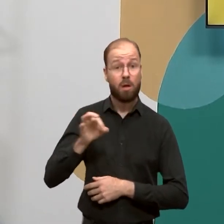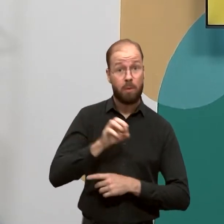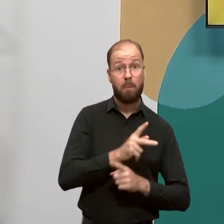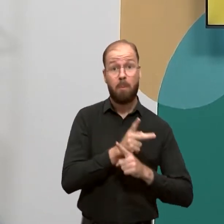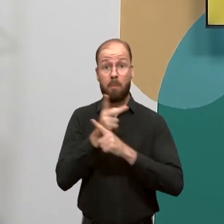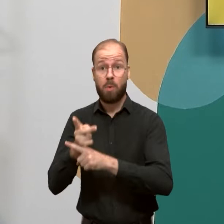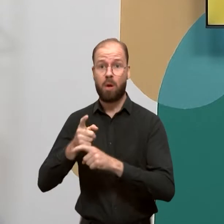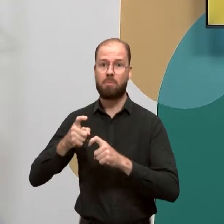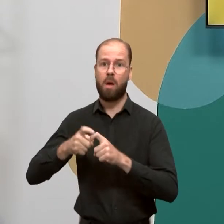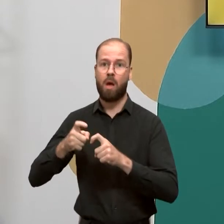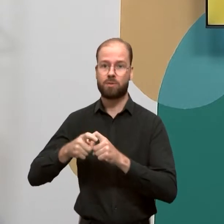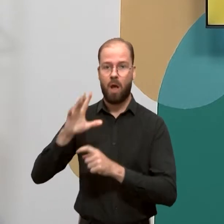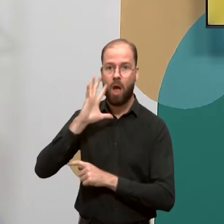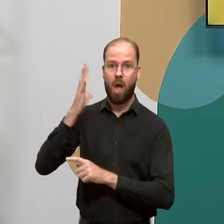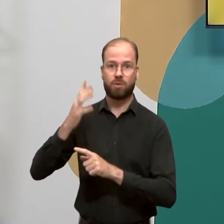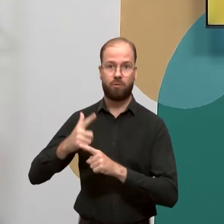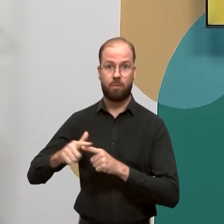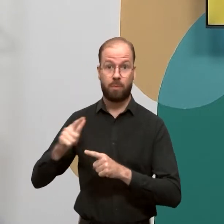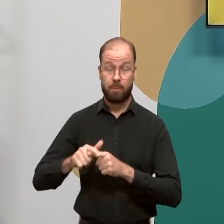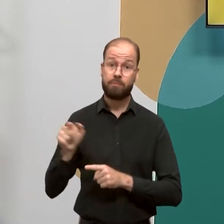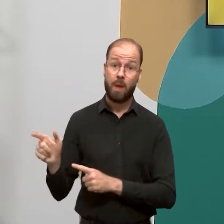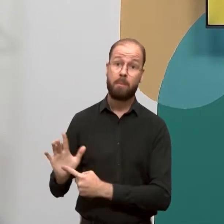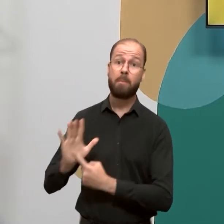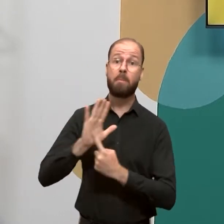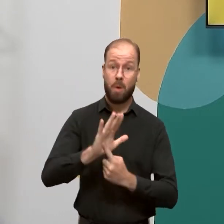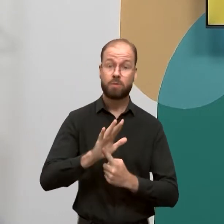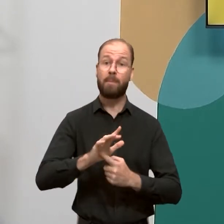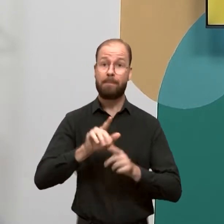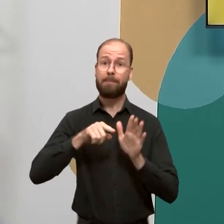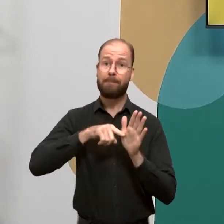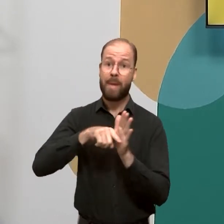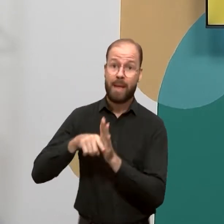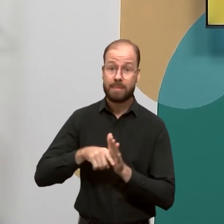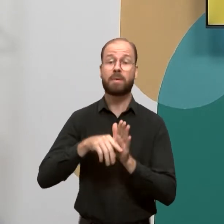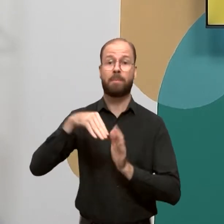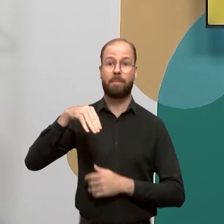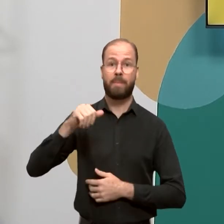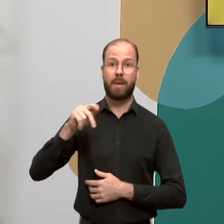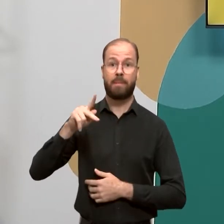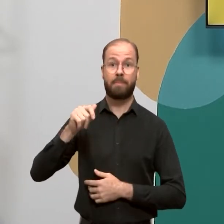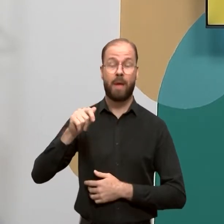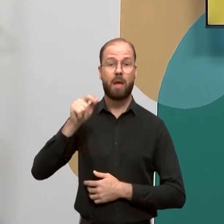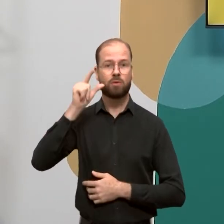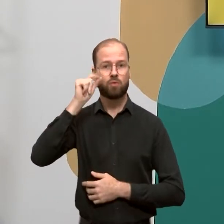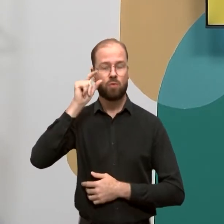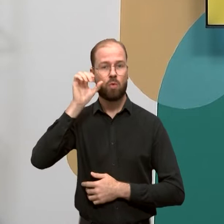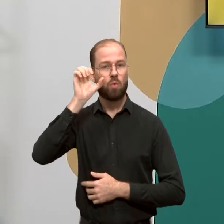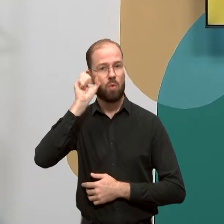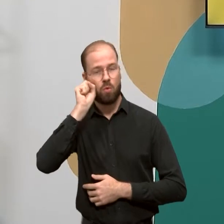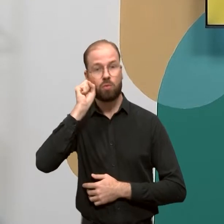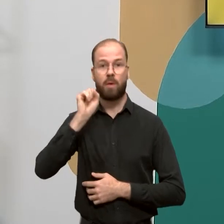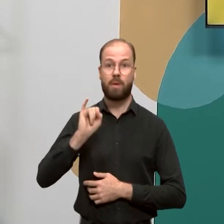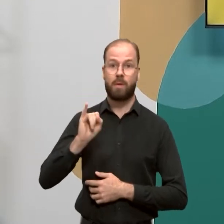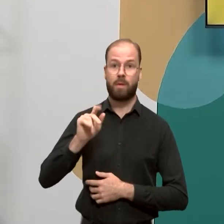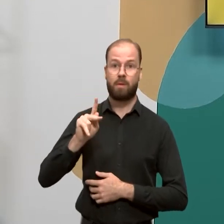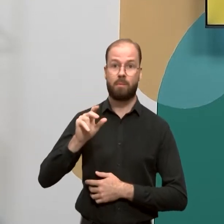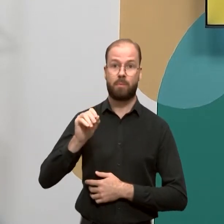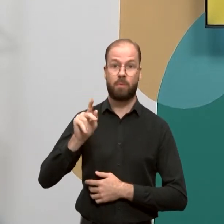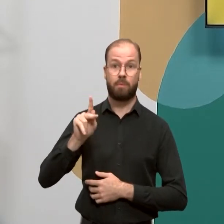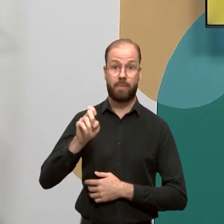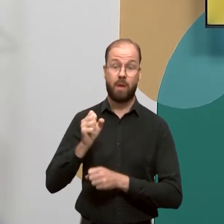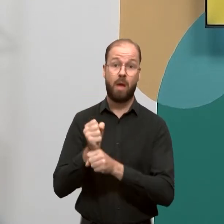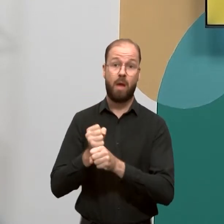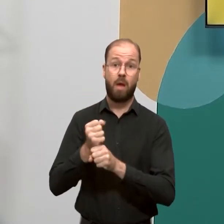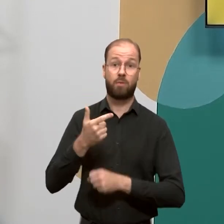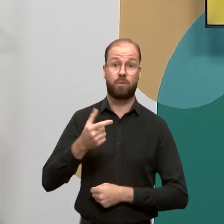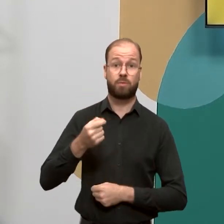problema. Isso é o que mostra a pesquisa Mapa do Sono dos Brasileiros, realizada pelo IBOPE no ano de 2020.